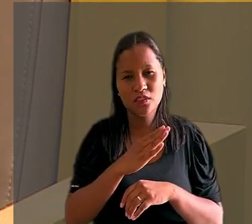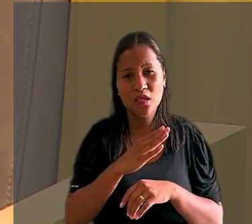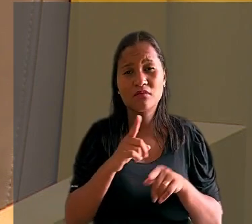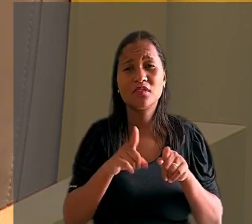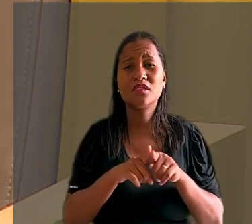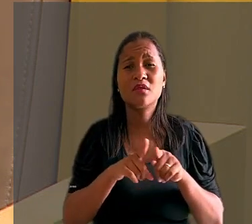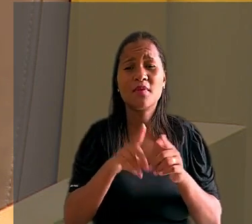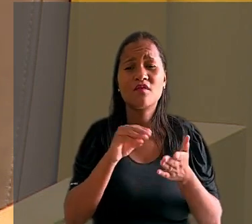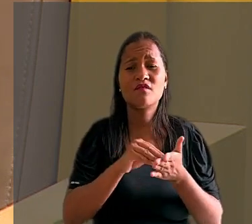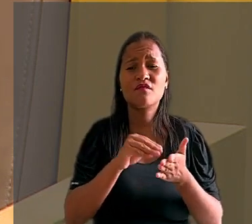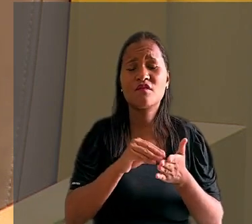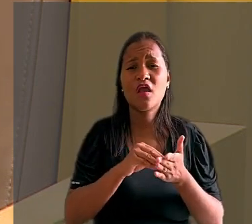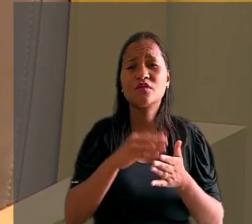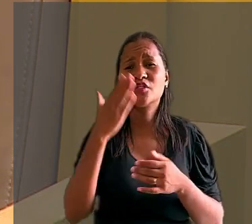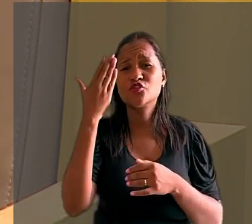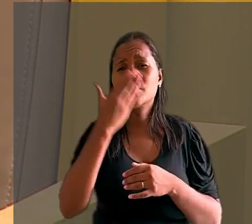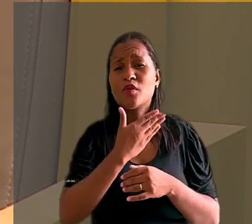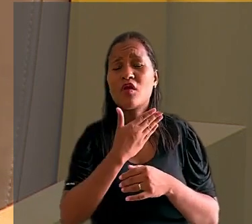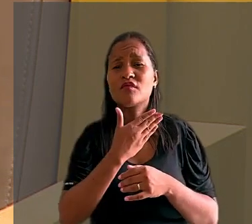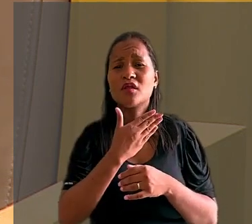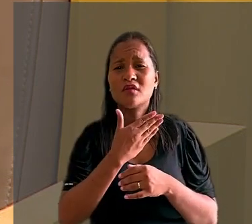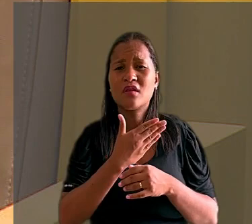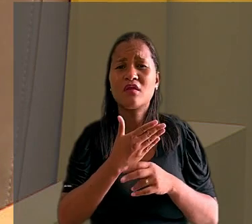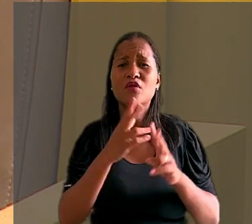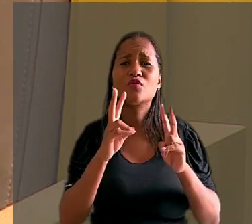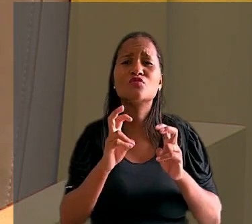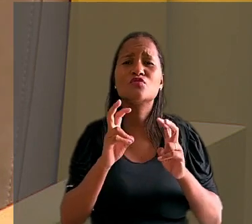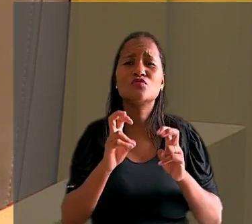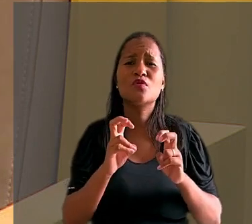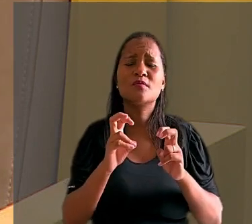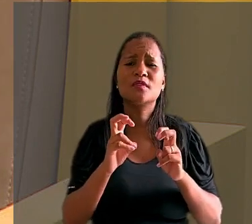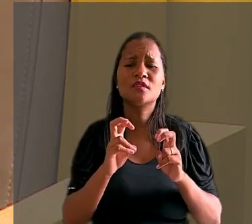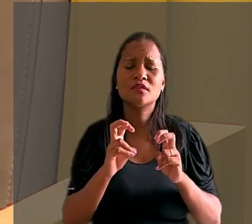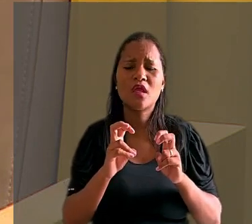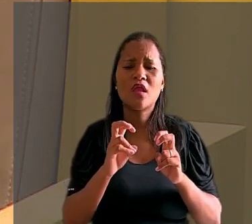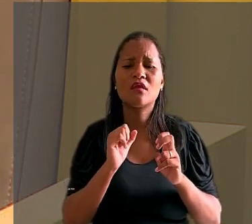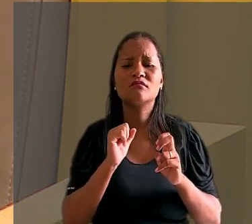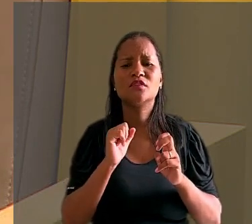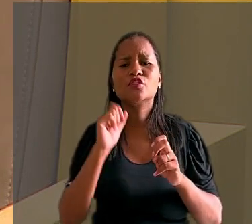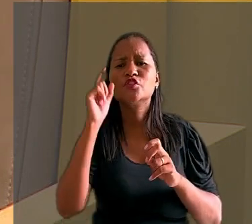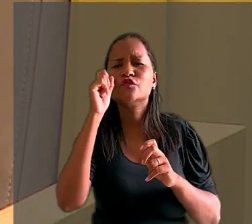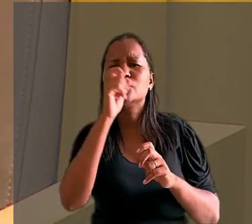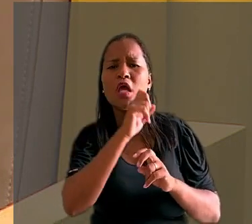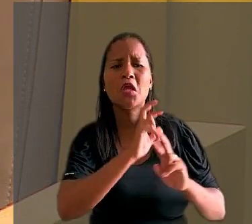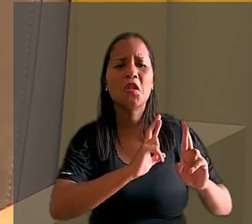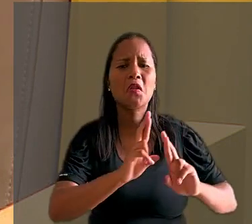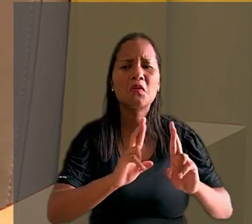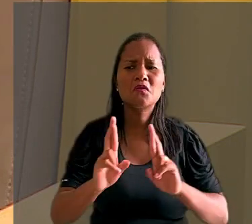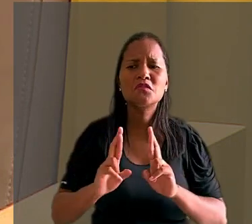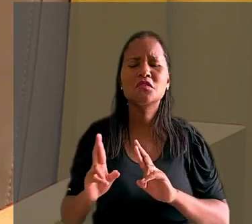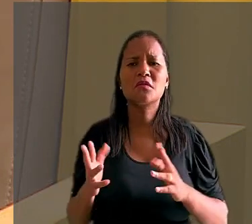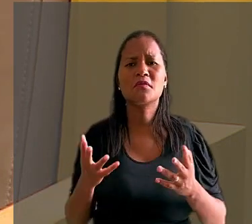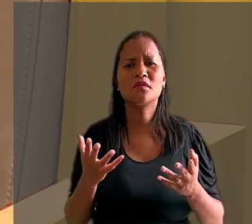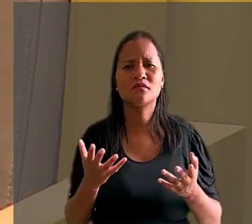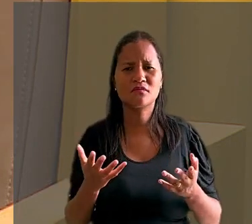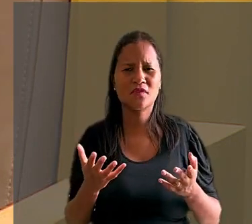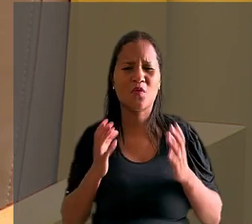neoplasia maligna e também pela ausência de prova dos fatos alegados à defesa relacionados à baixa